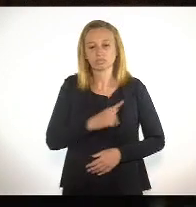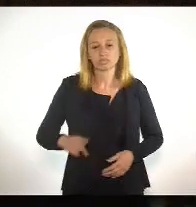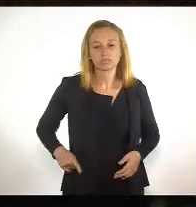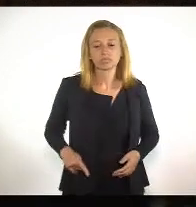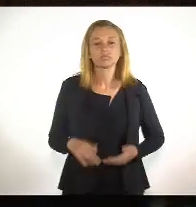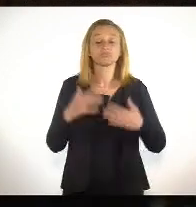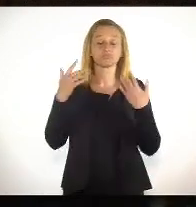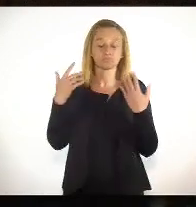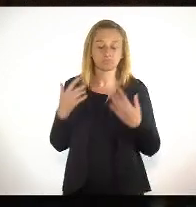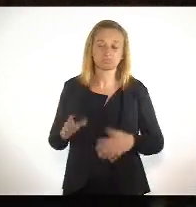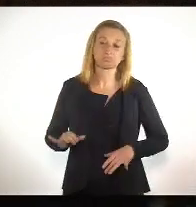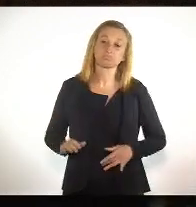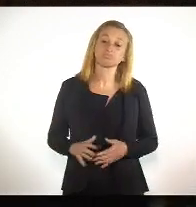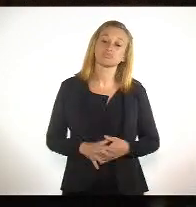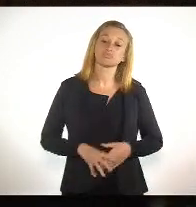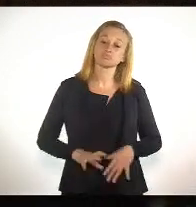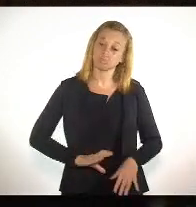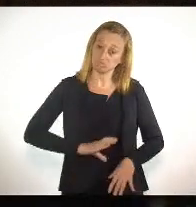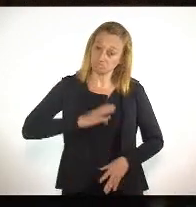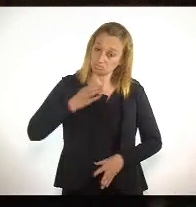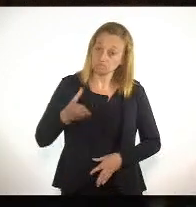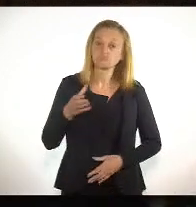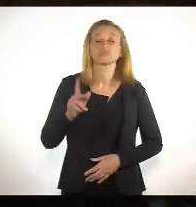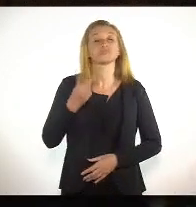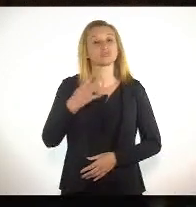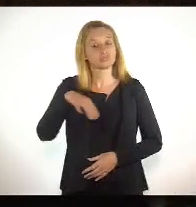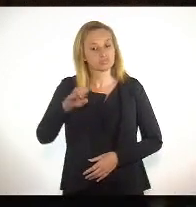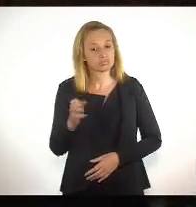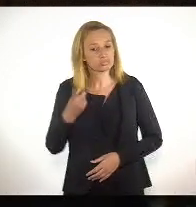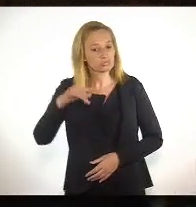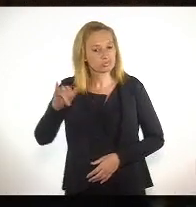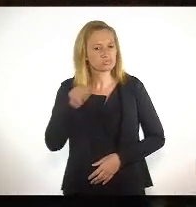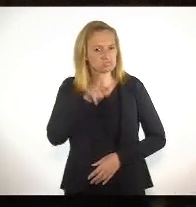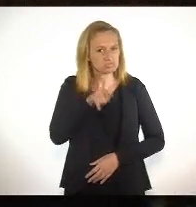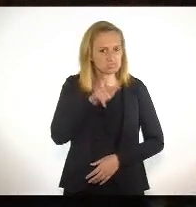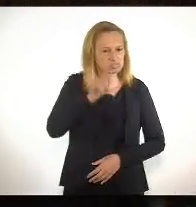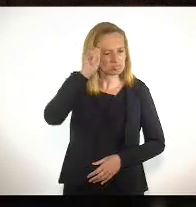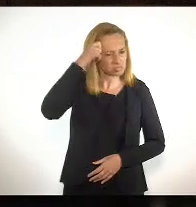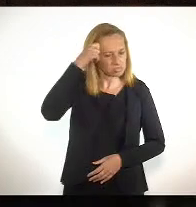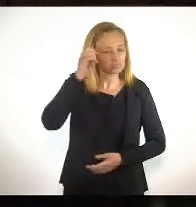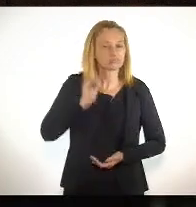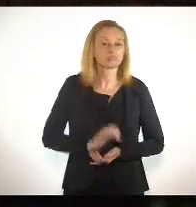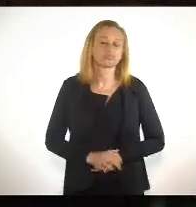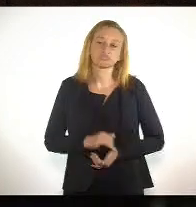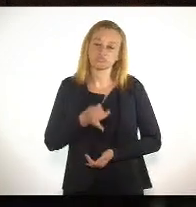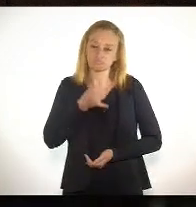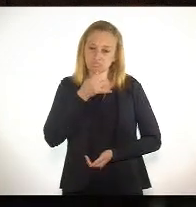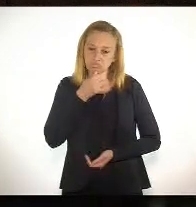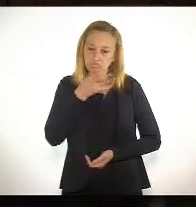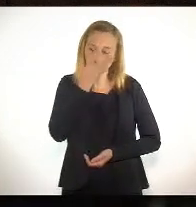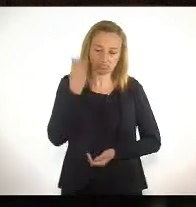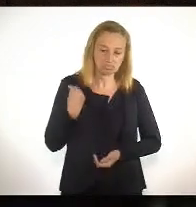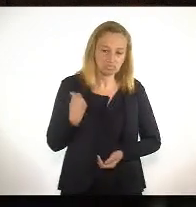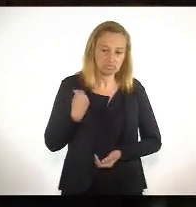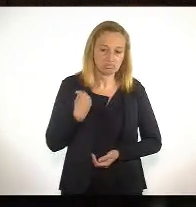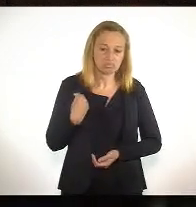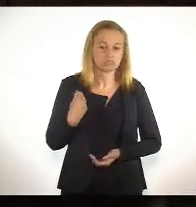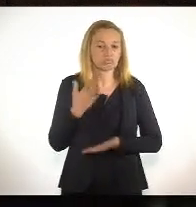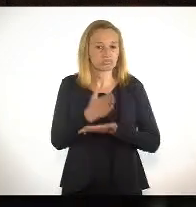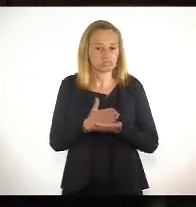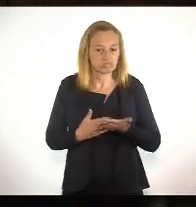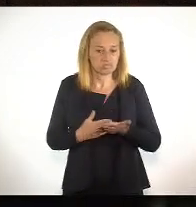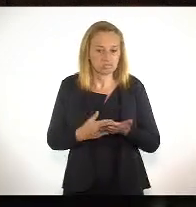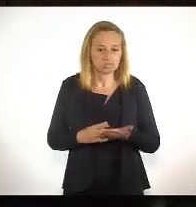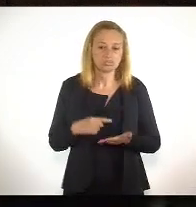a bravura do Henrique Dias, aquele negro que lamentavelmente é esquecido por parte